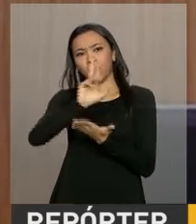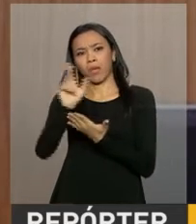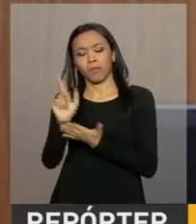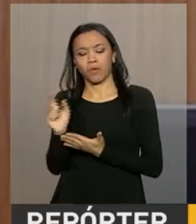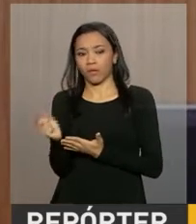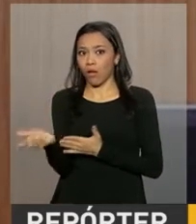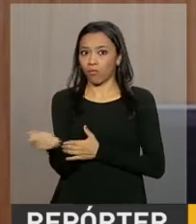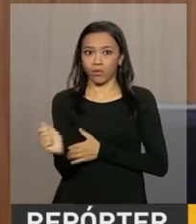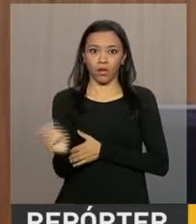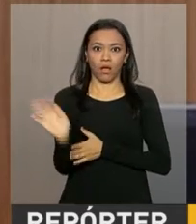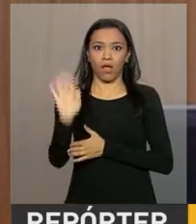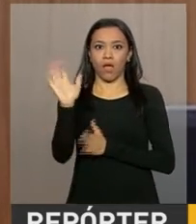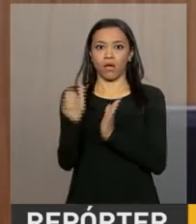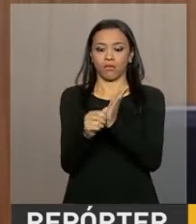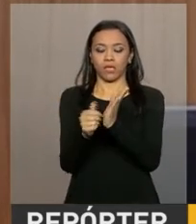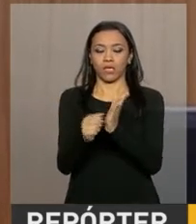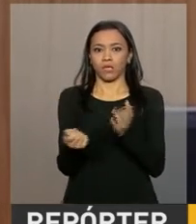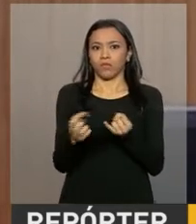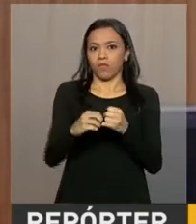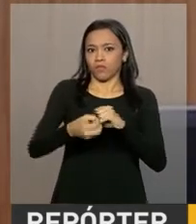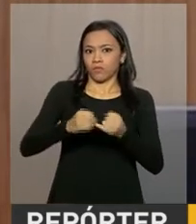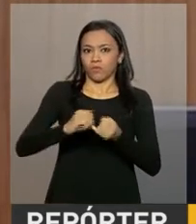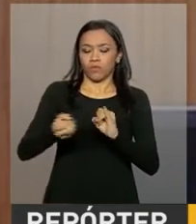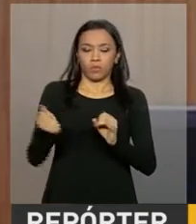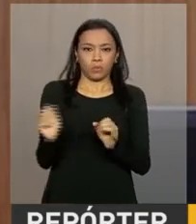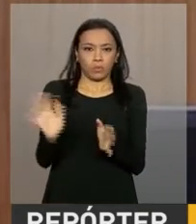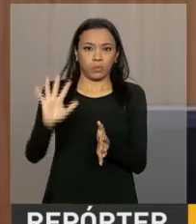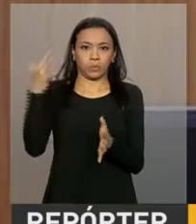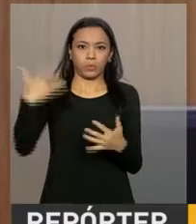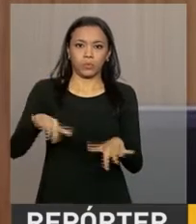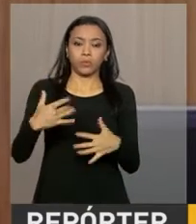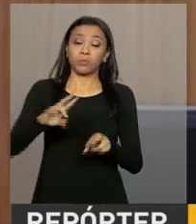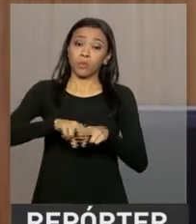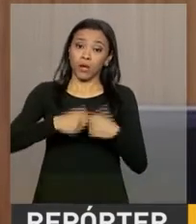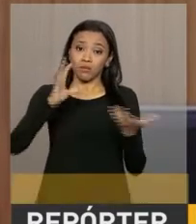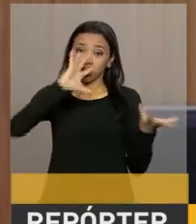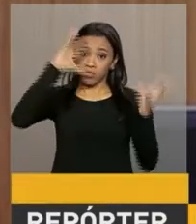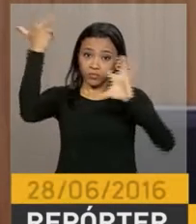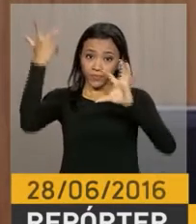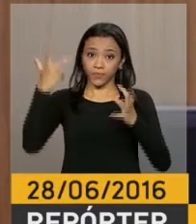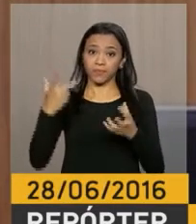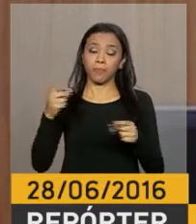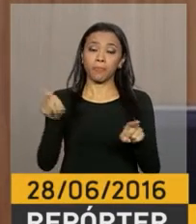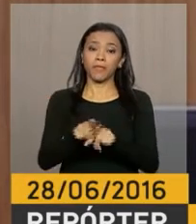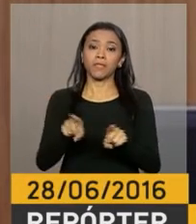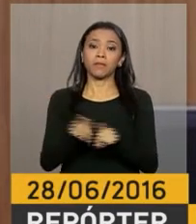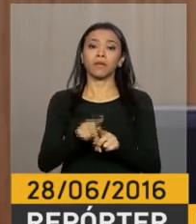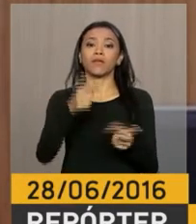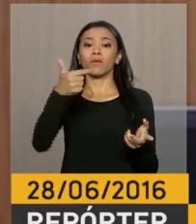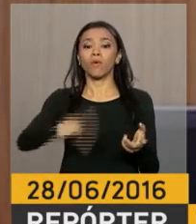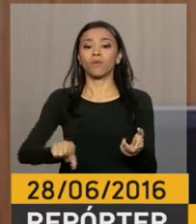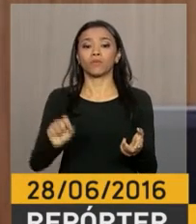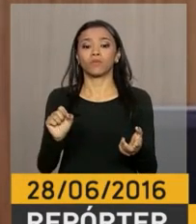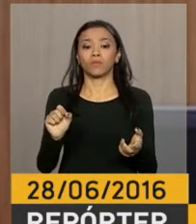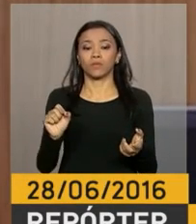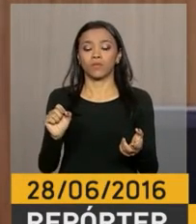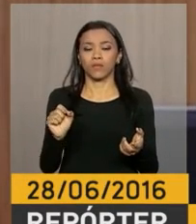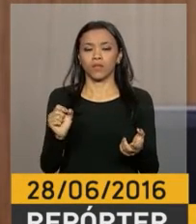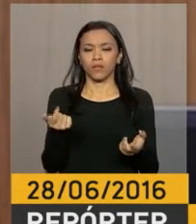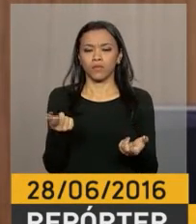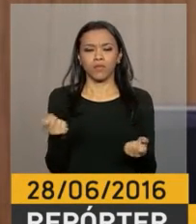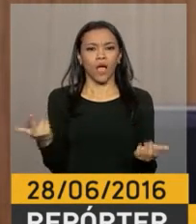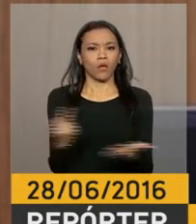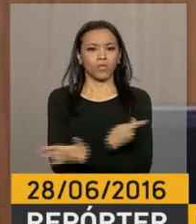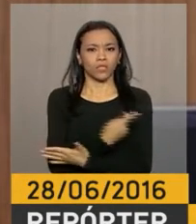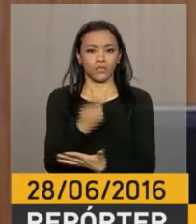preços bastante elevados, com impactos significativos sobre o IPCA. E incerteza em relação ao comportamento da economia mundial,